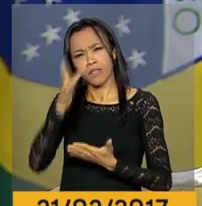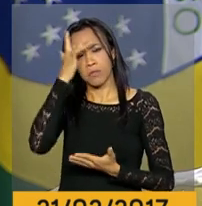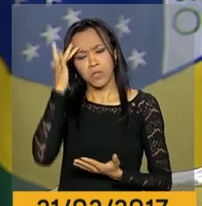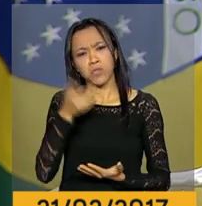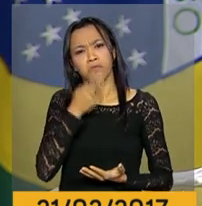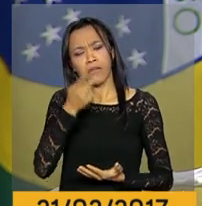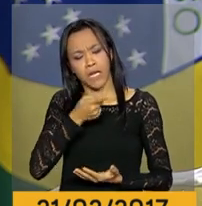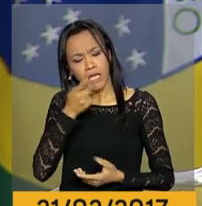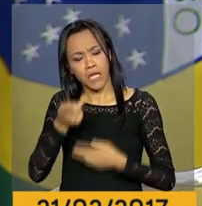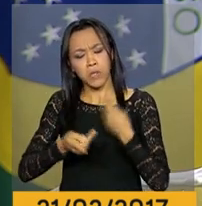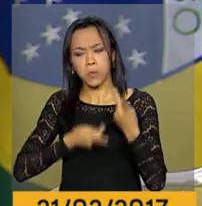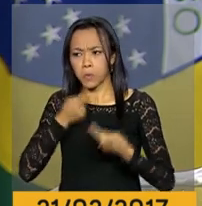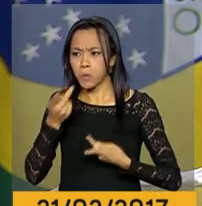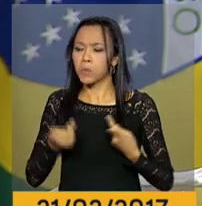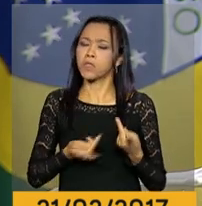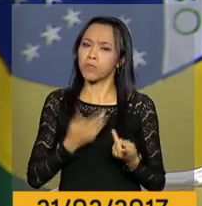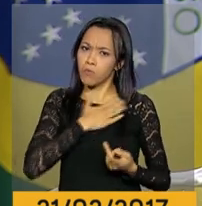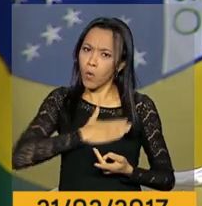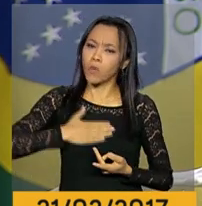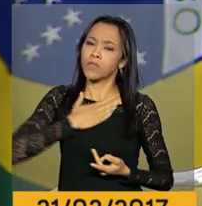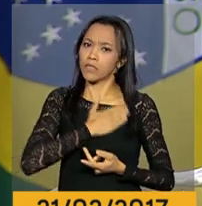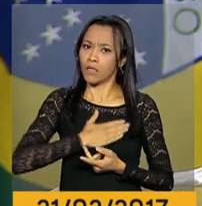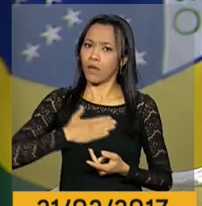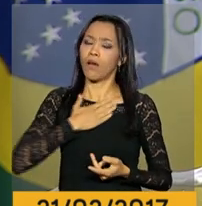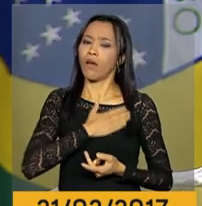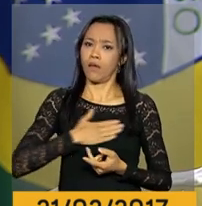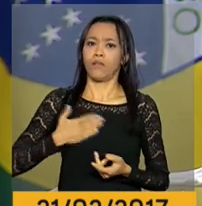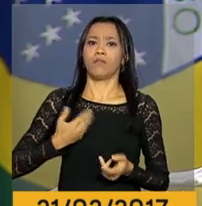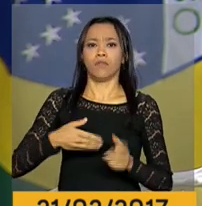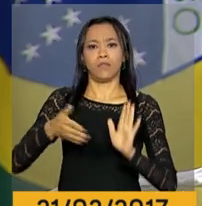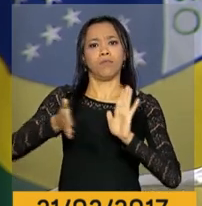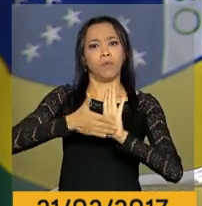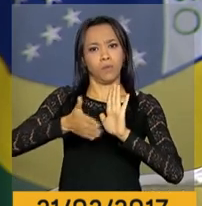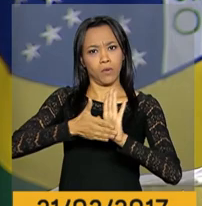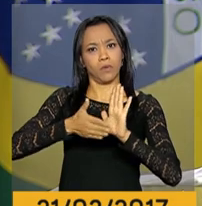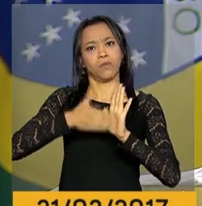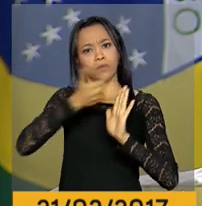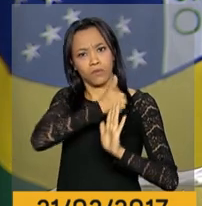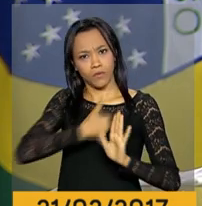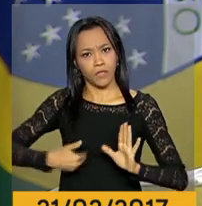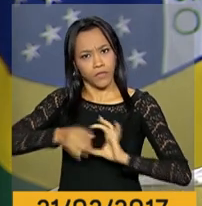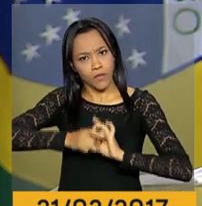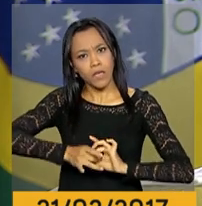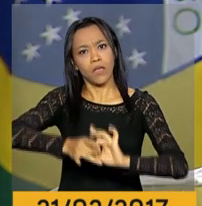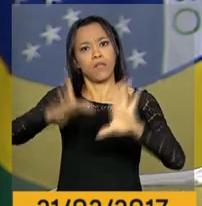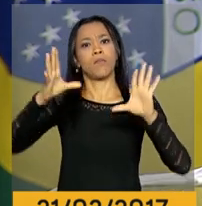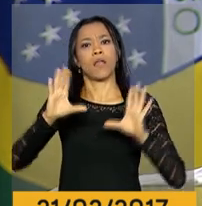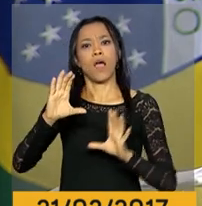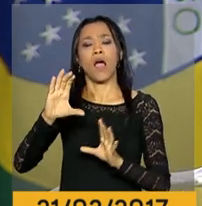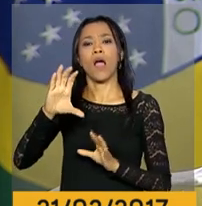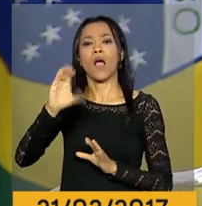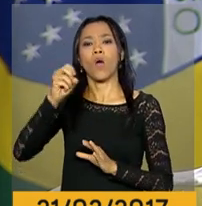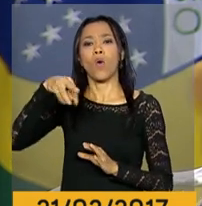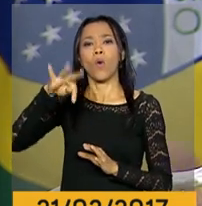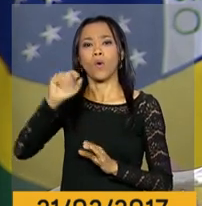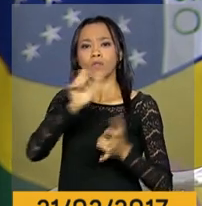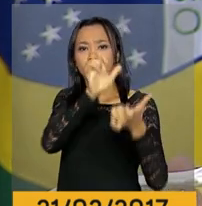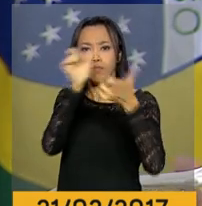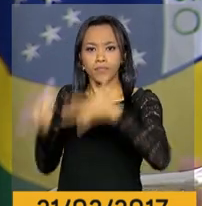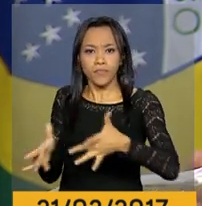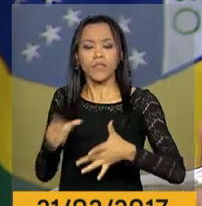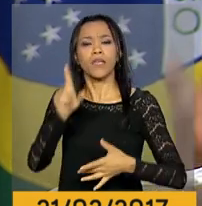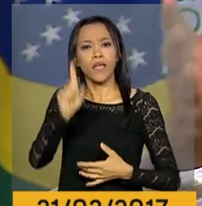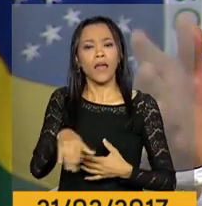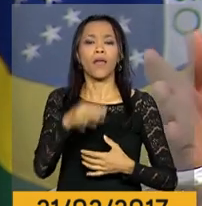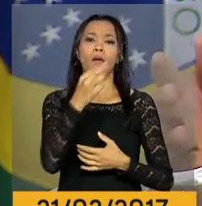enaltecedores dessa medida governamental o que pode significar eh em tese um aporte são 41 bilhões